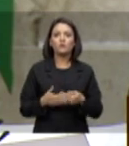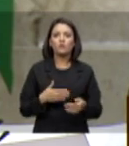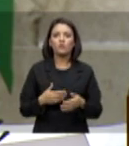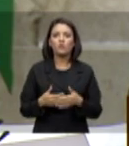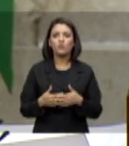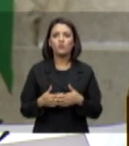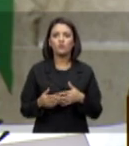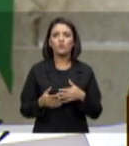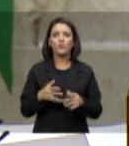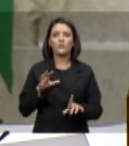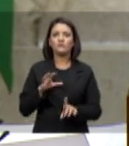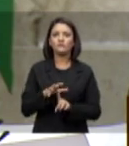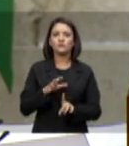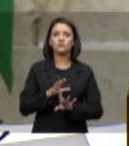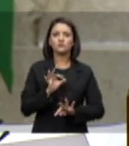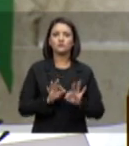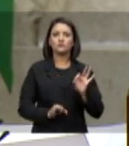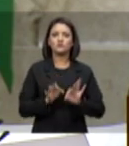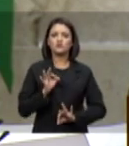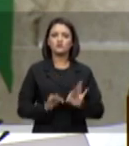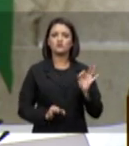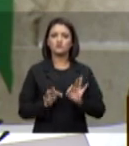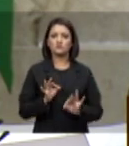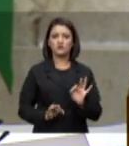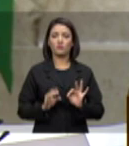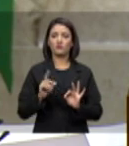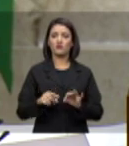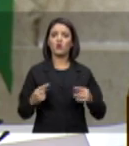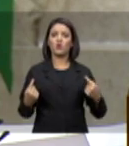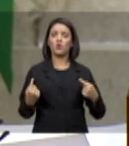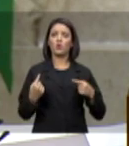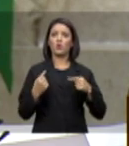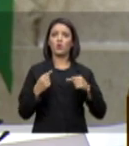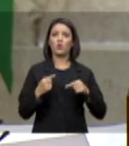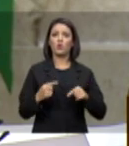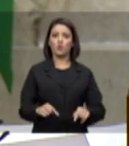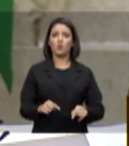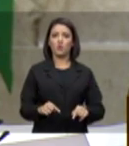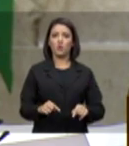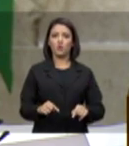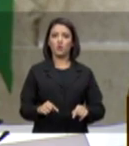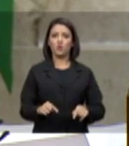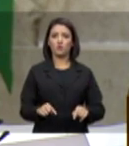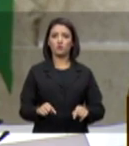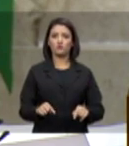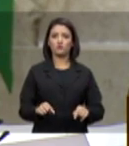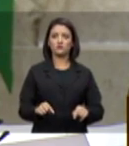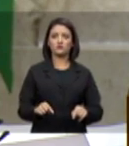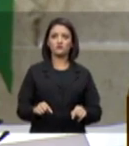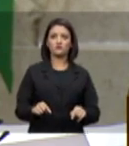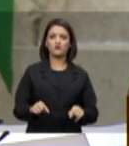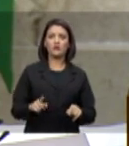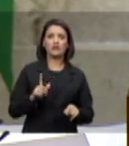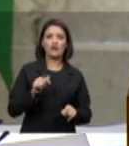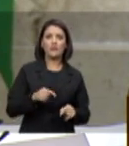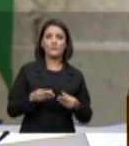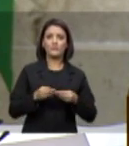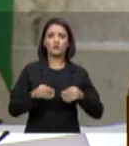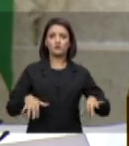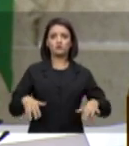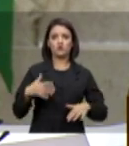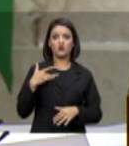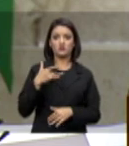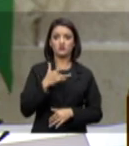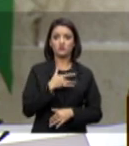judiciária que possa atentar contra medidas de saúde pública não devem